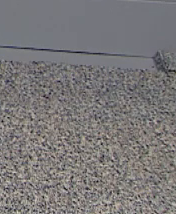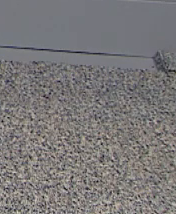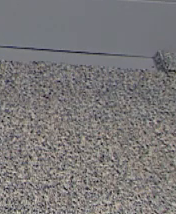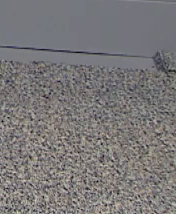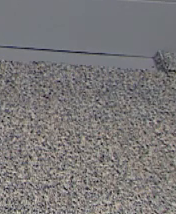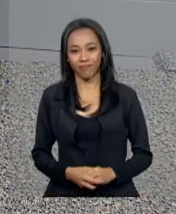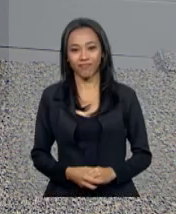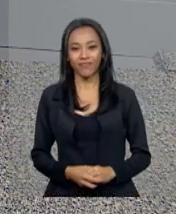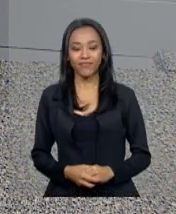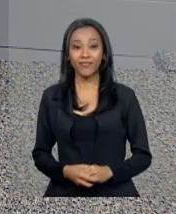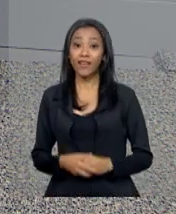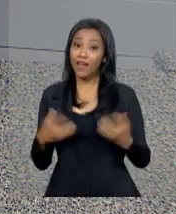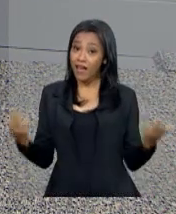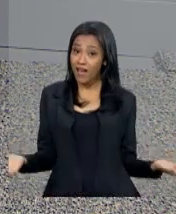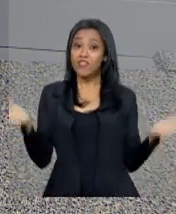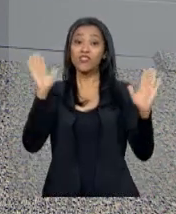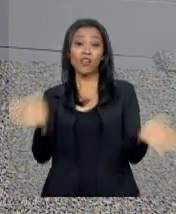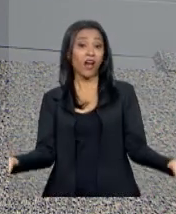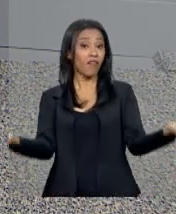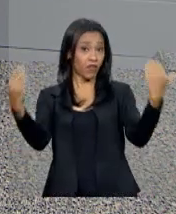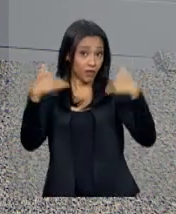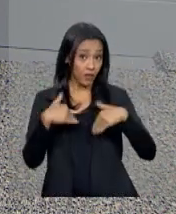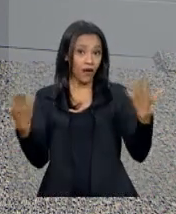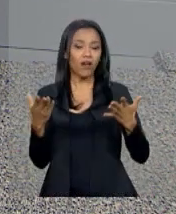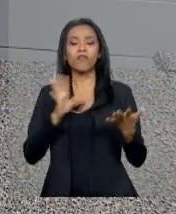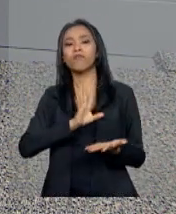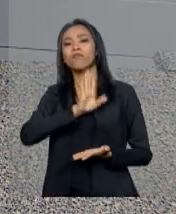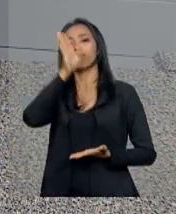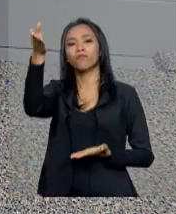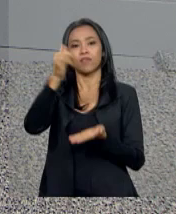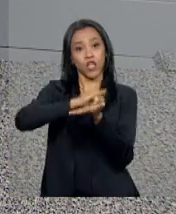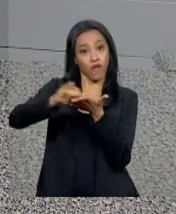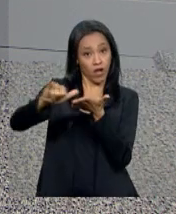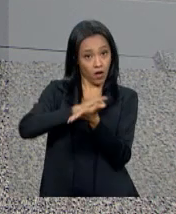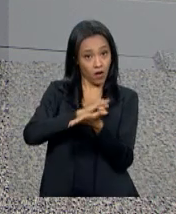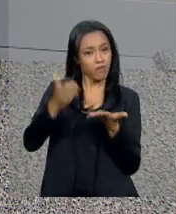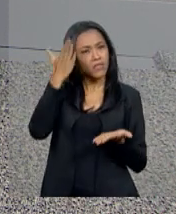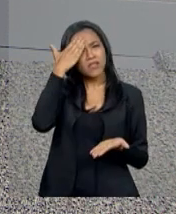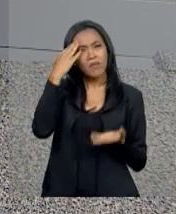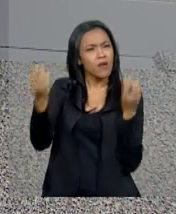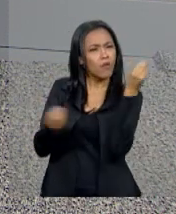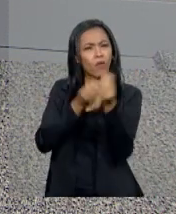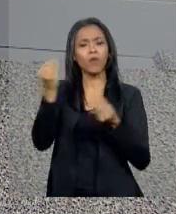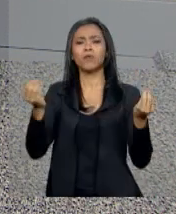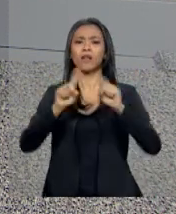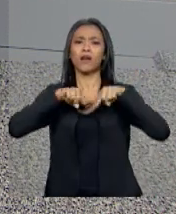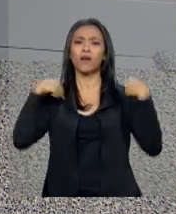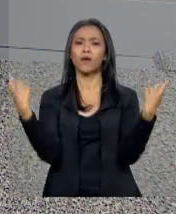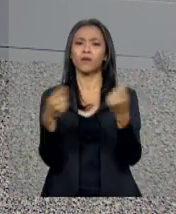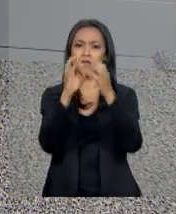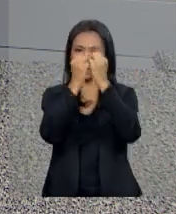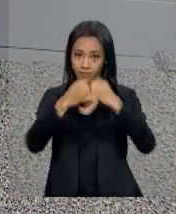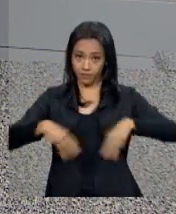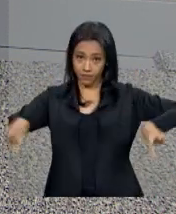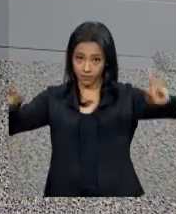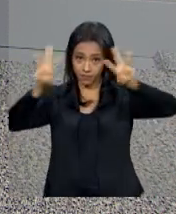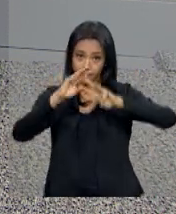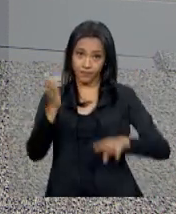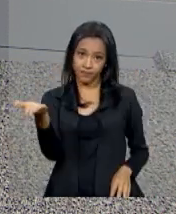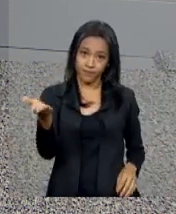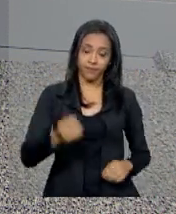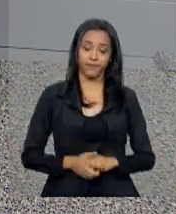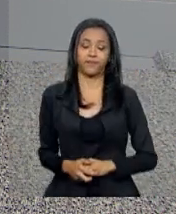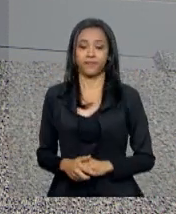estamos de volta e vamos direto nova york com a repórter paula de hoje para saber como está a assembléia geral da onu a bola